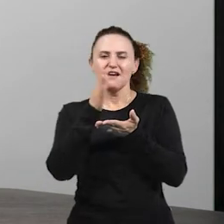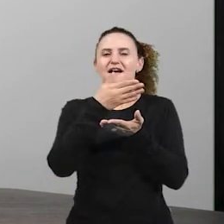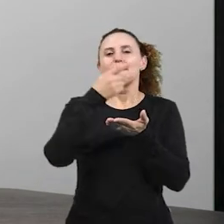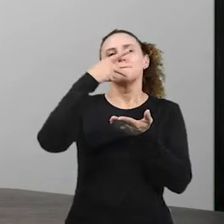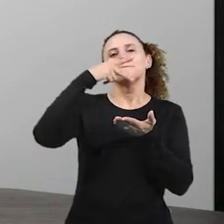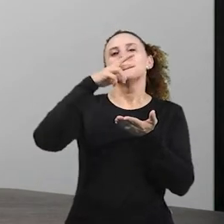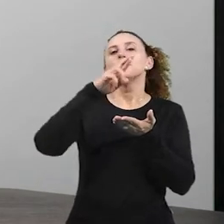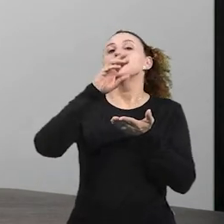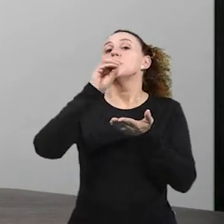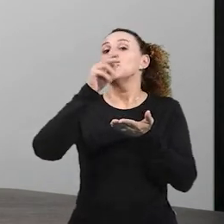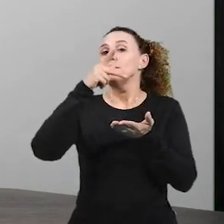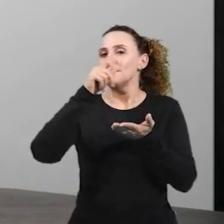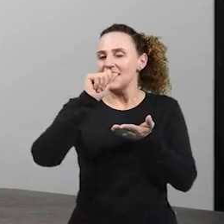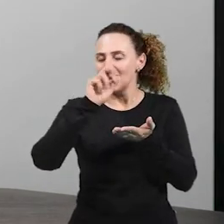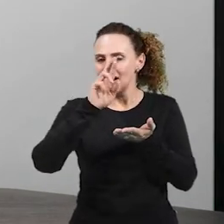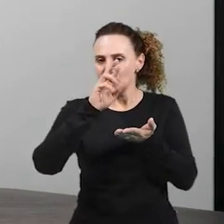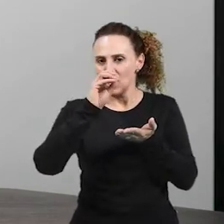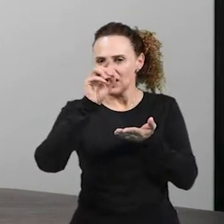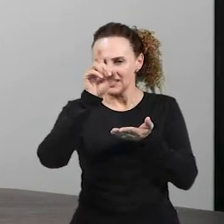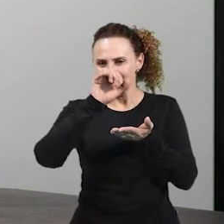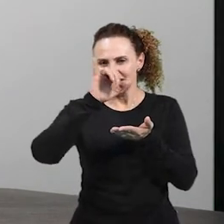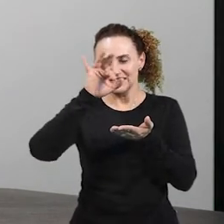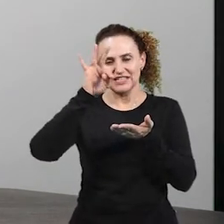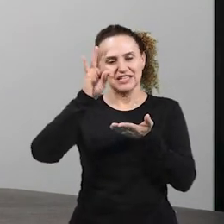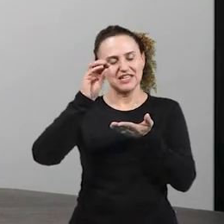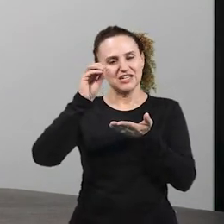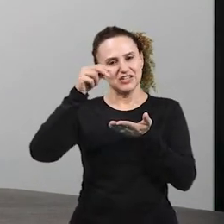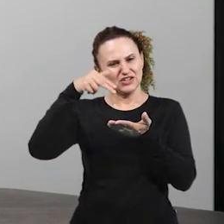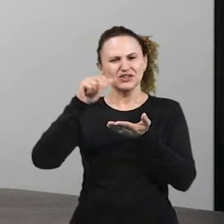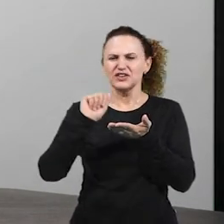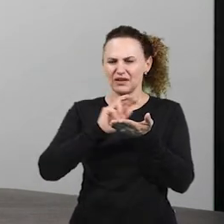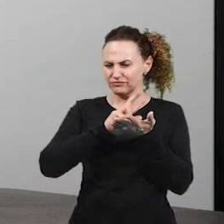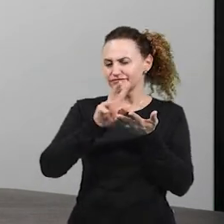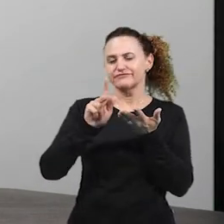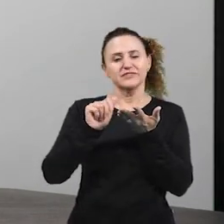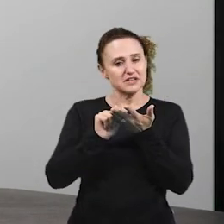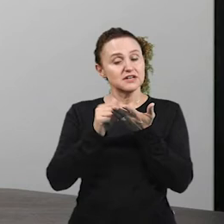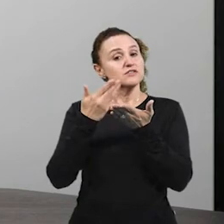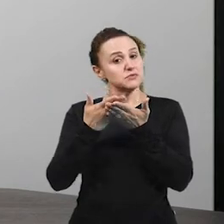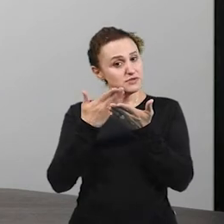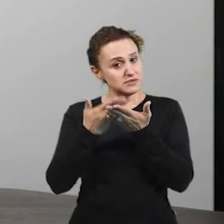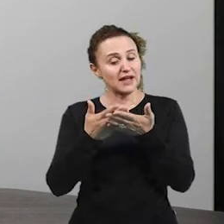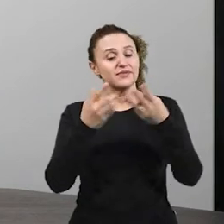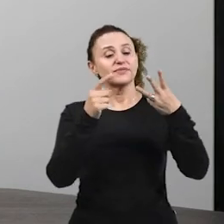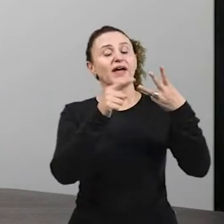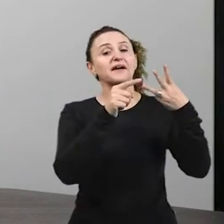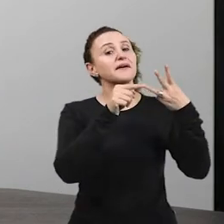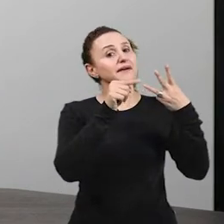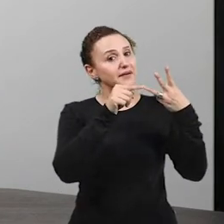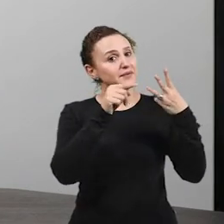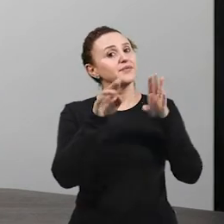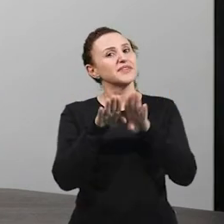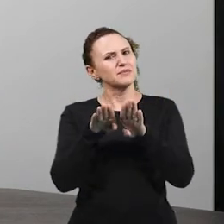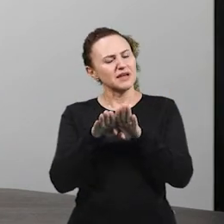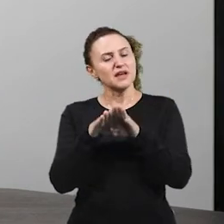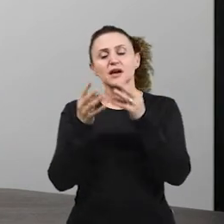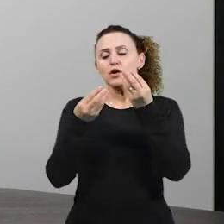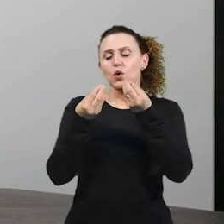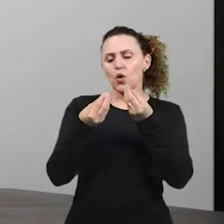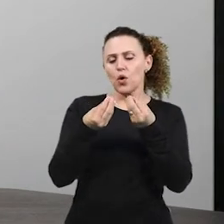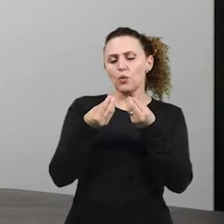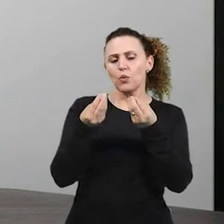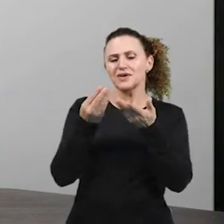que nós somos é estudar essas questões também a separação de sílaba como que a gente